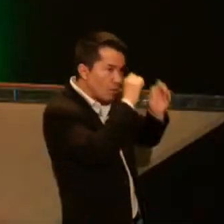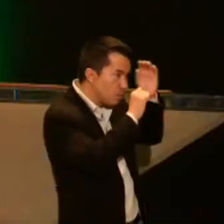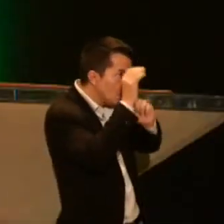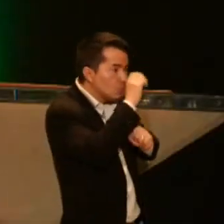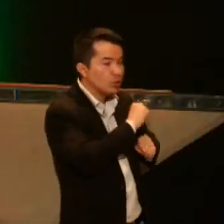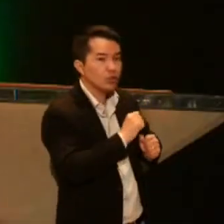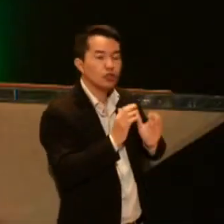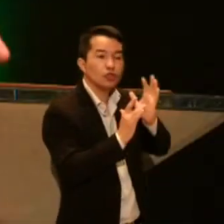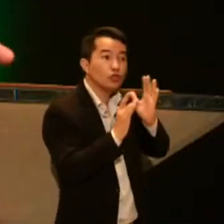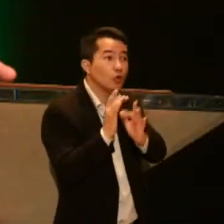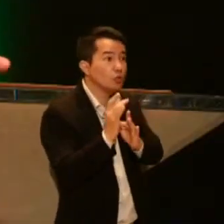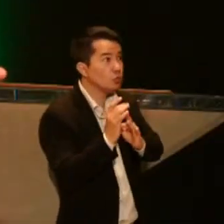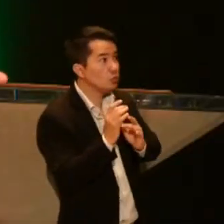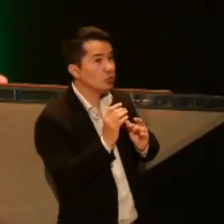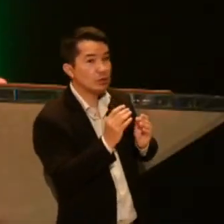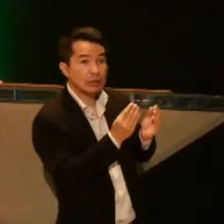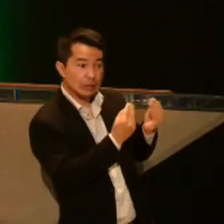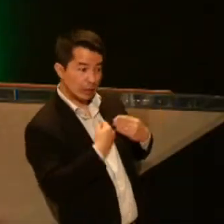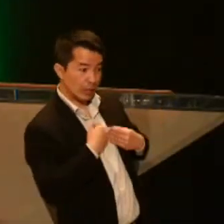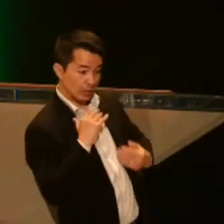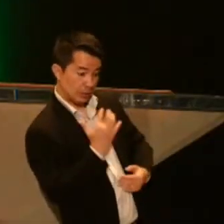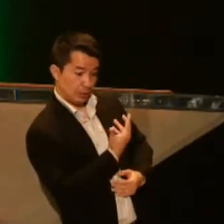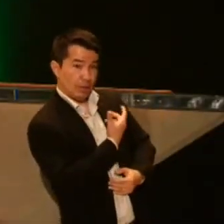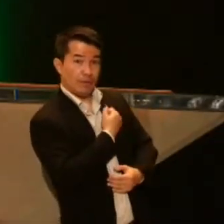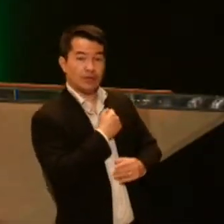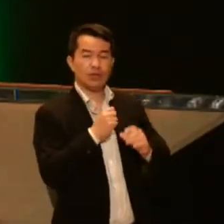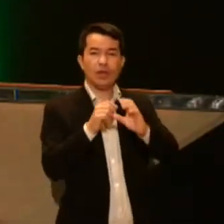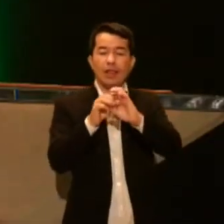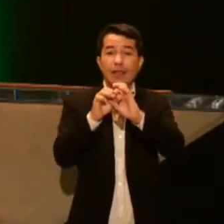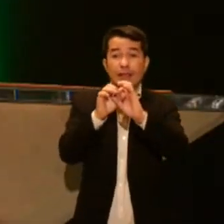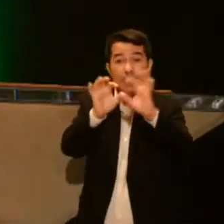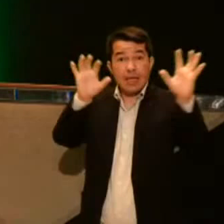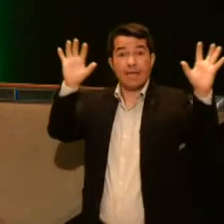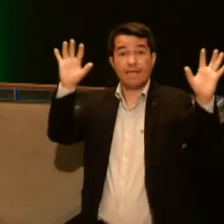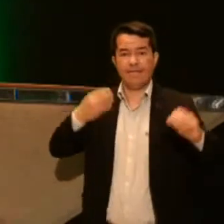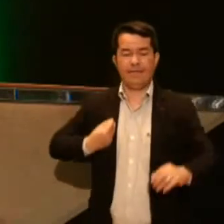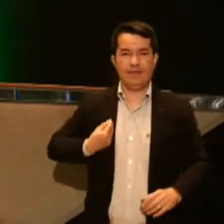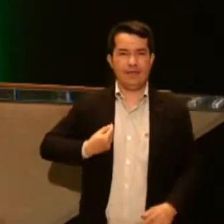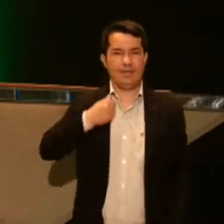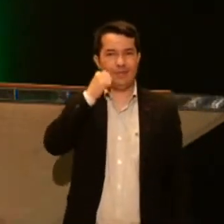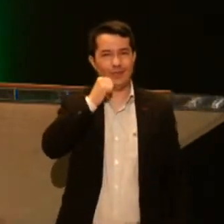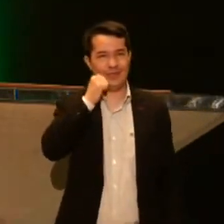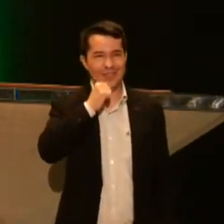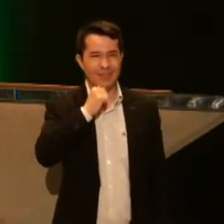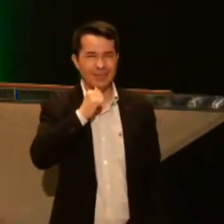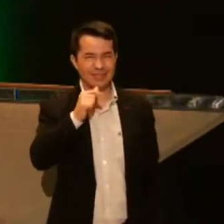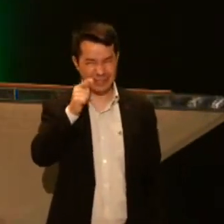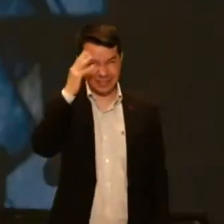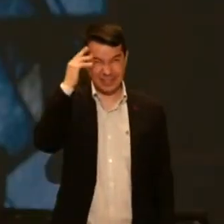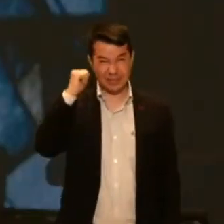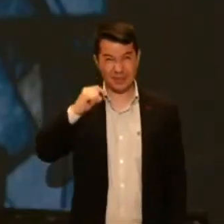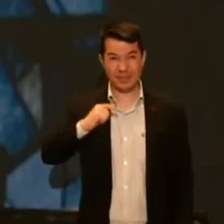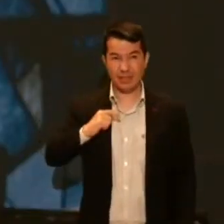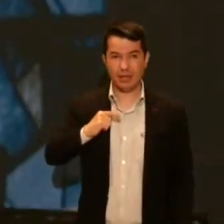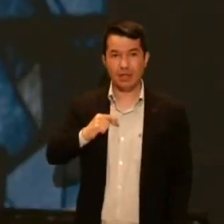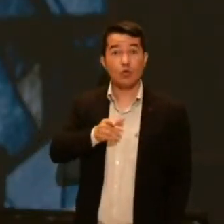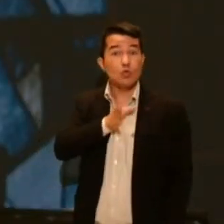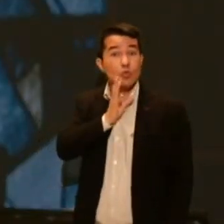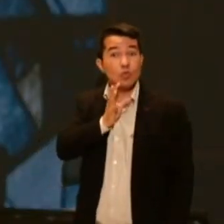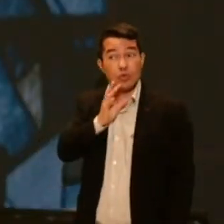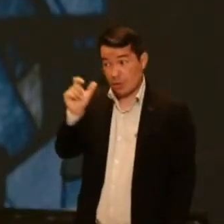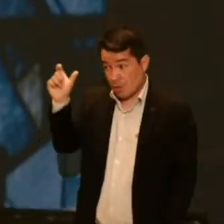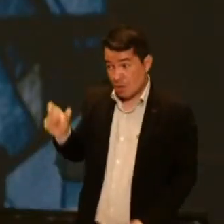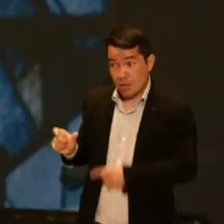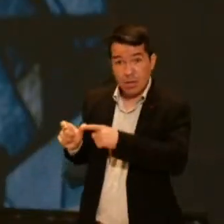o libertador da vida dela. E sabe o que essa história, esse testemunho que eu presenciei, eu vi,